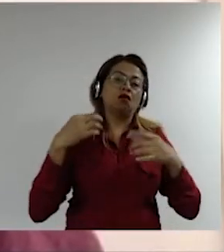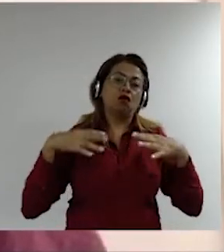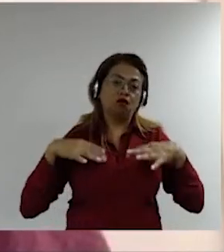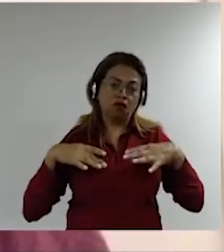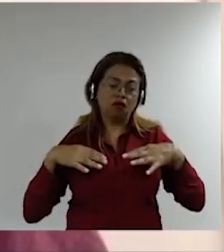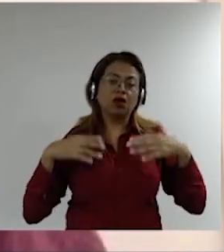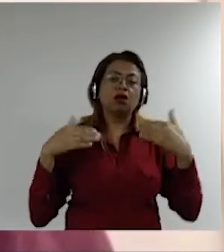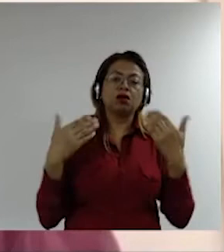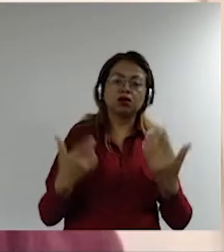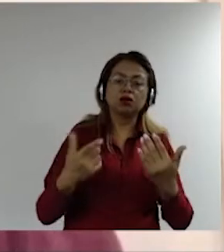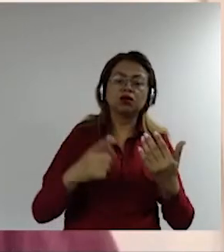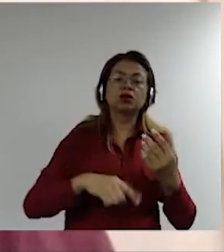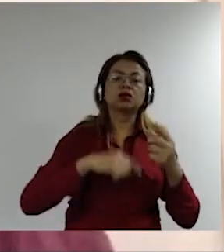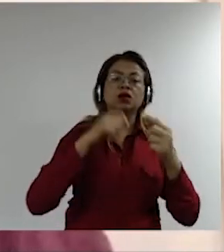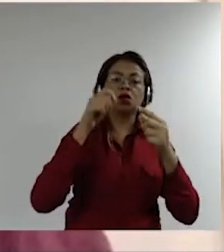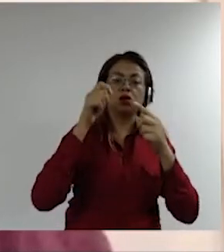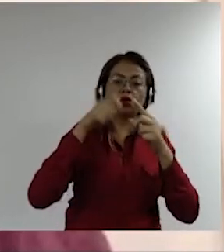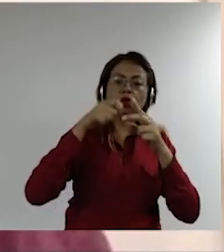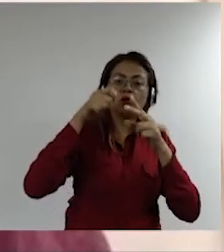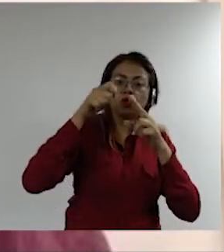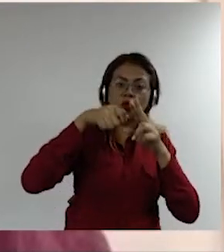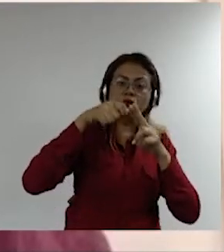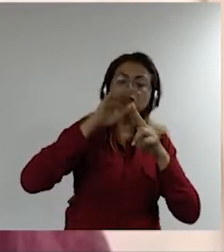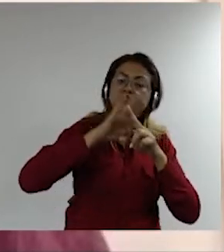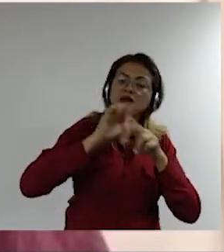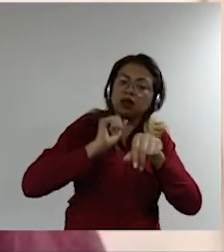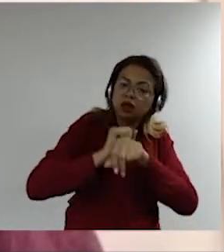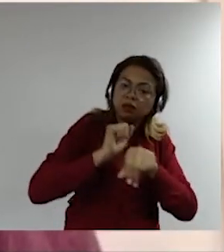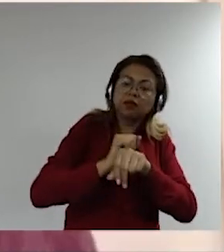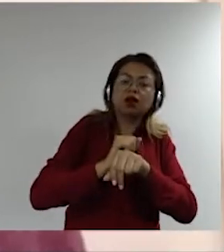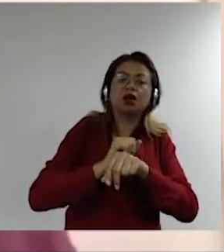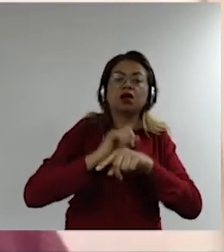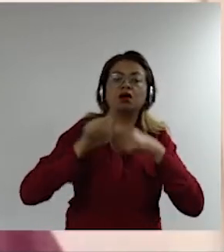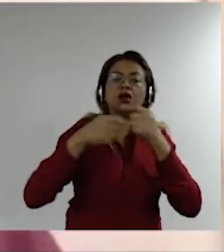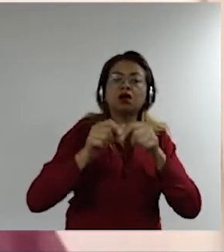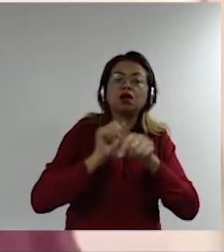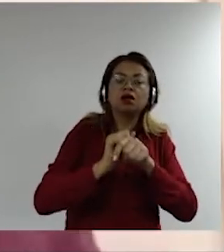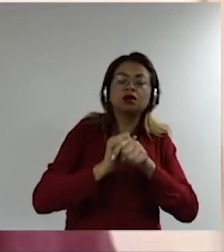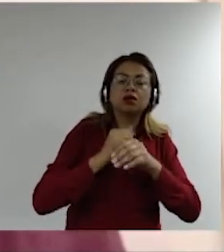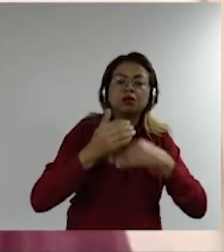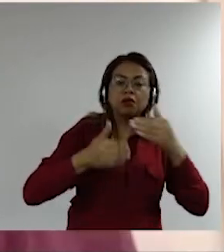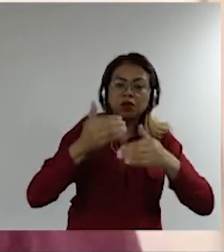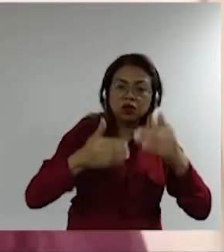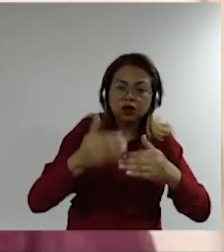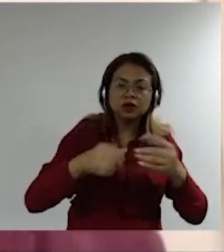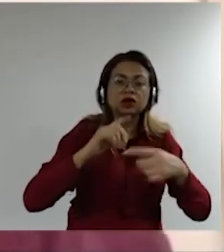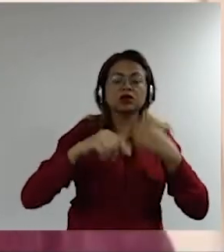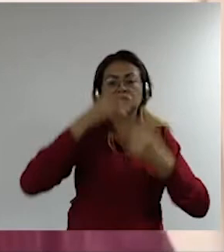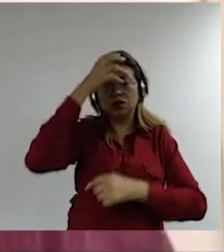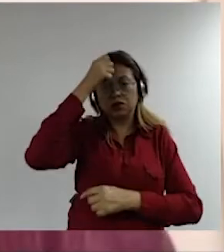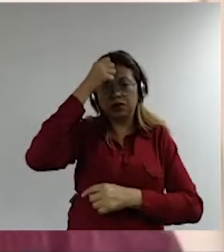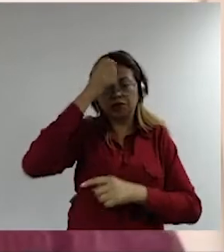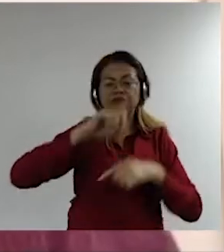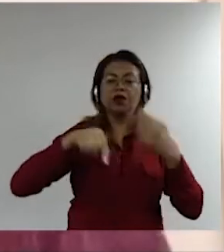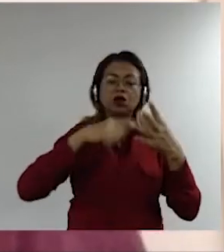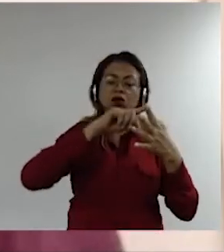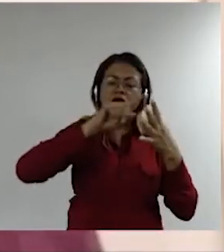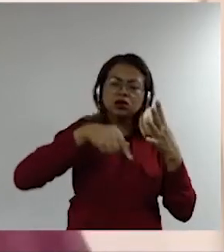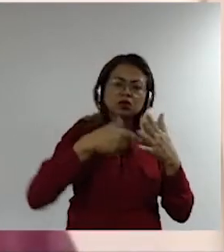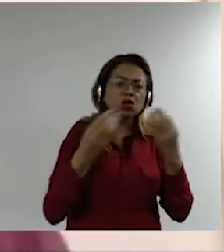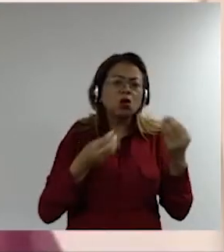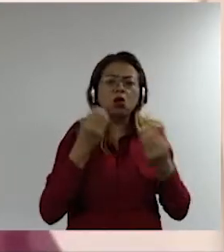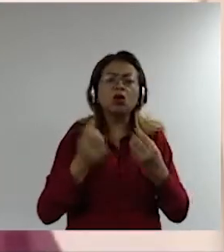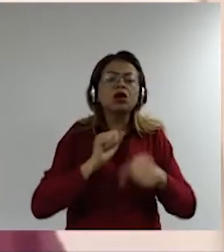as férias, o processo de aprendizagem. Então, nós temos alguns elementos para entender o que esperar